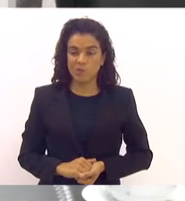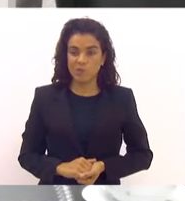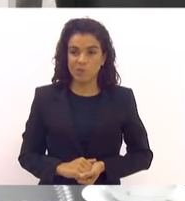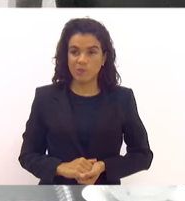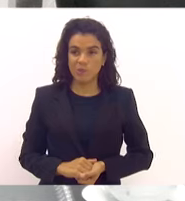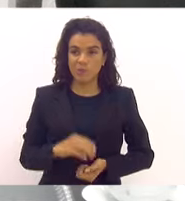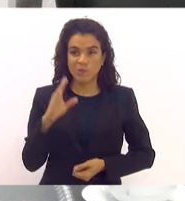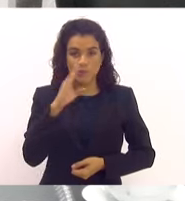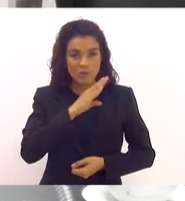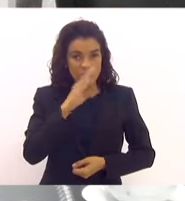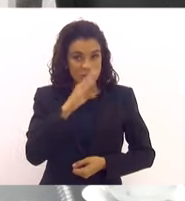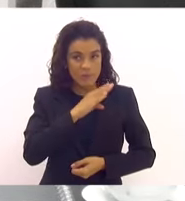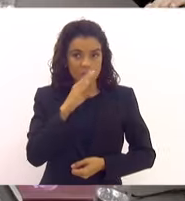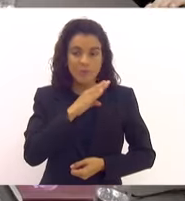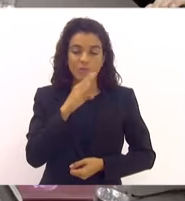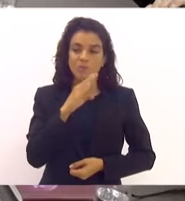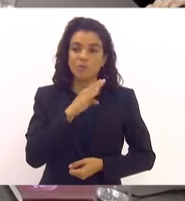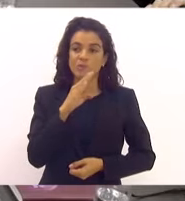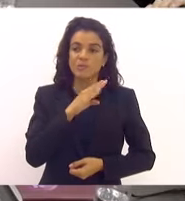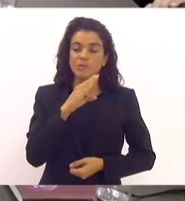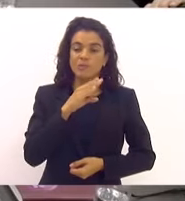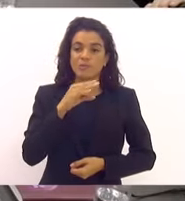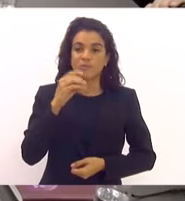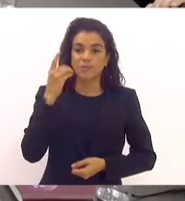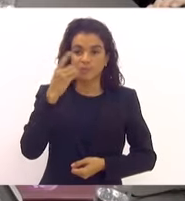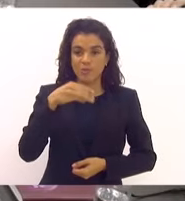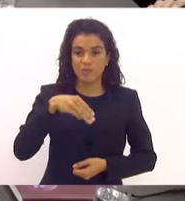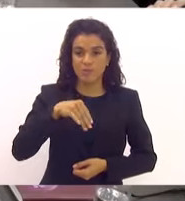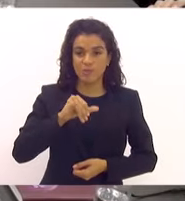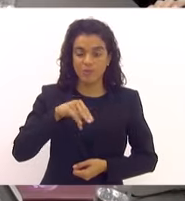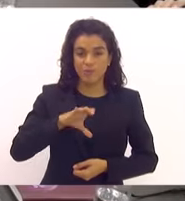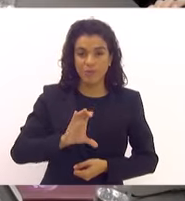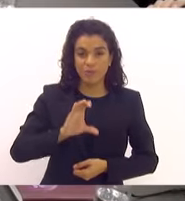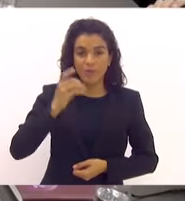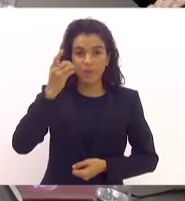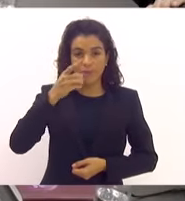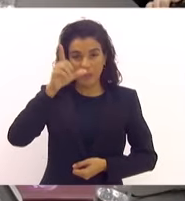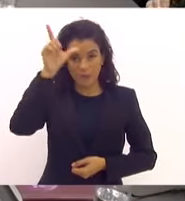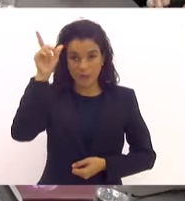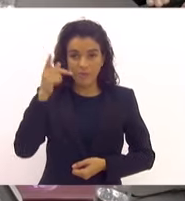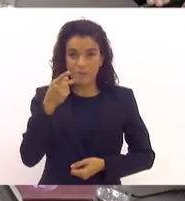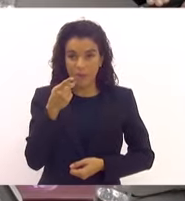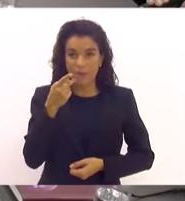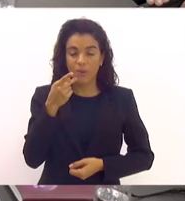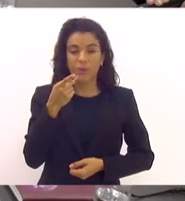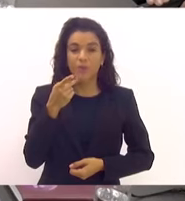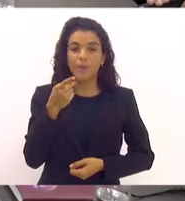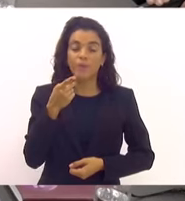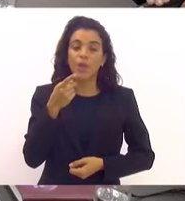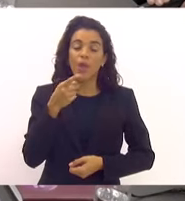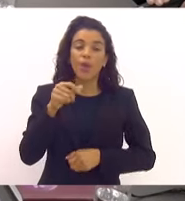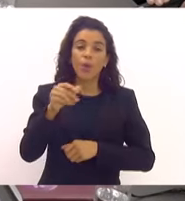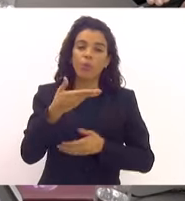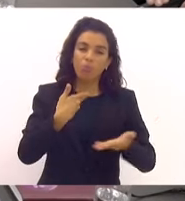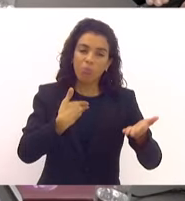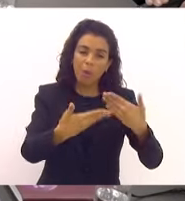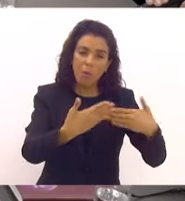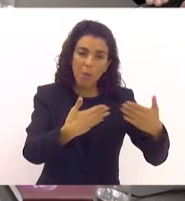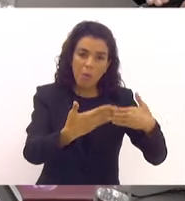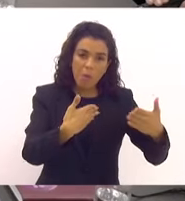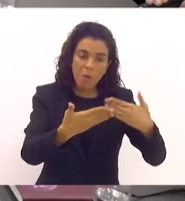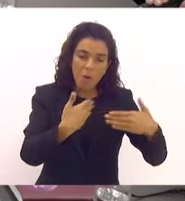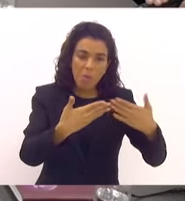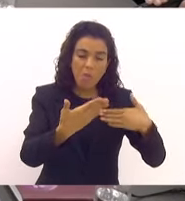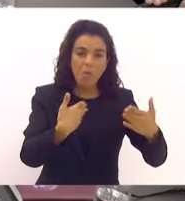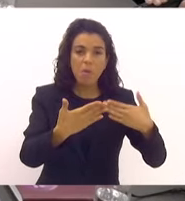Presidente, rapidamente, deputado, aproveitando só... Deputado Carlos Mink. O que falou o deputado Luiz Paulo, eu até tinha trocado uma informação